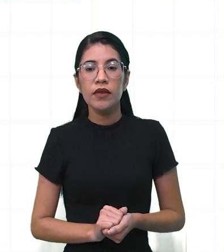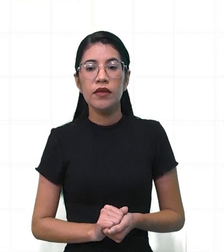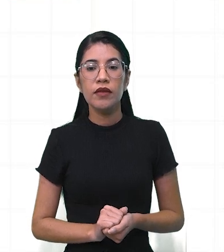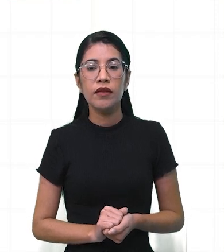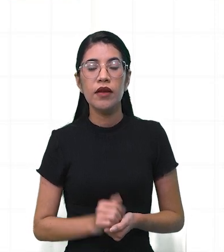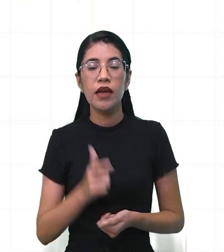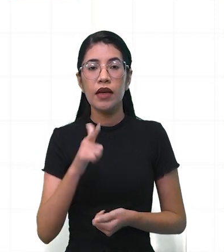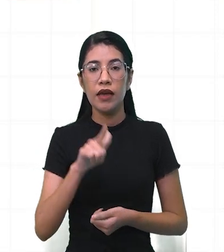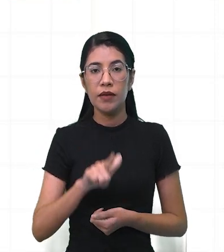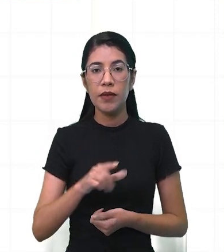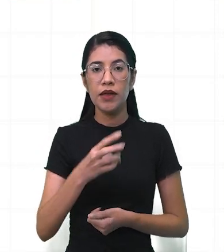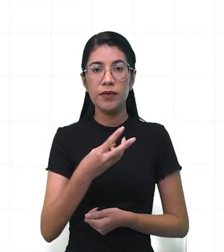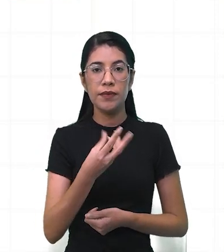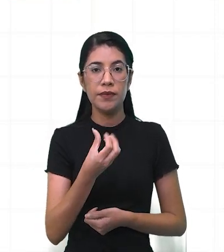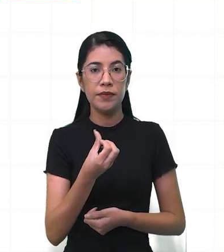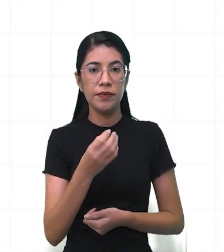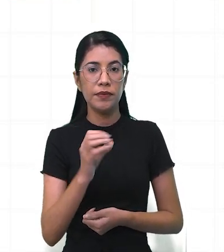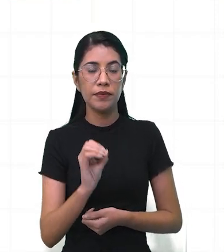Repete o 360,